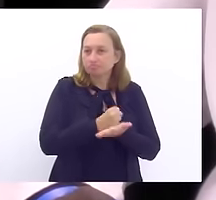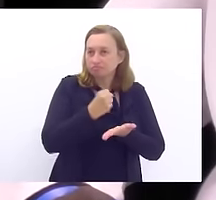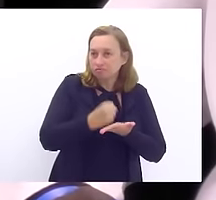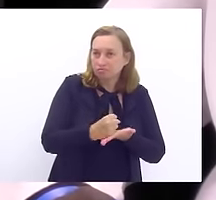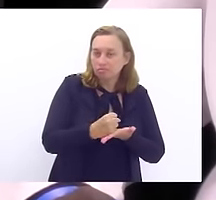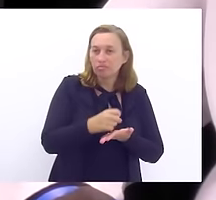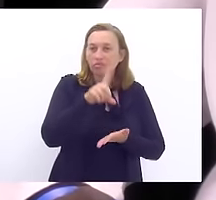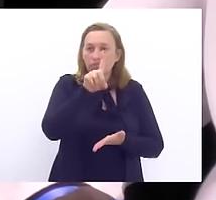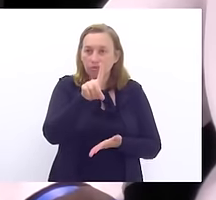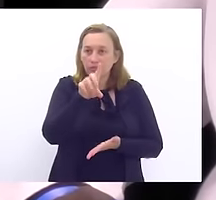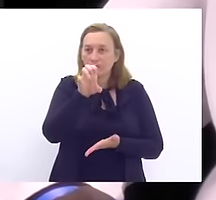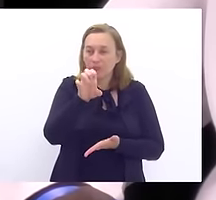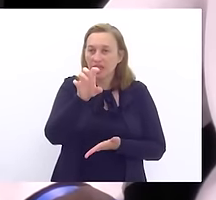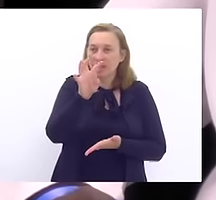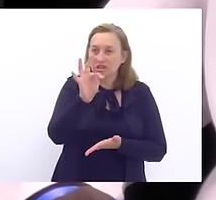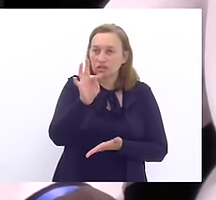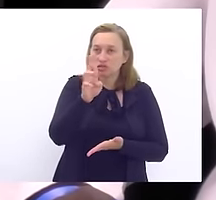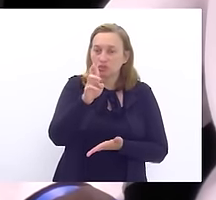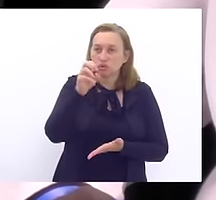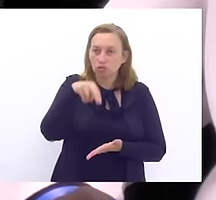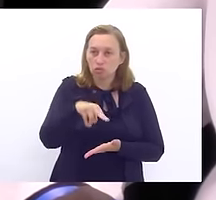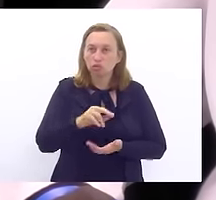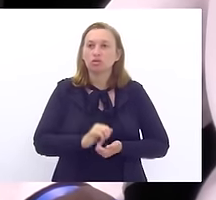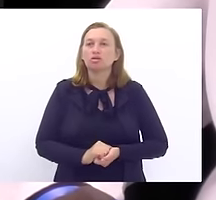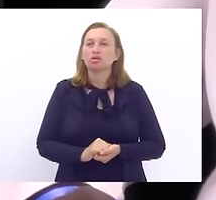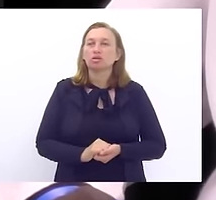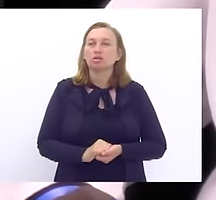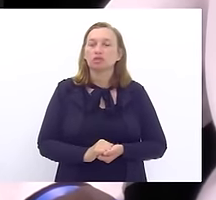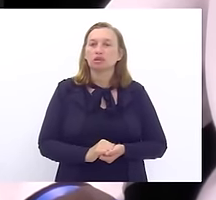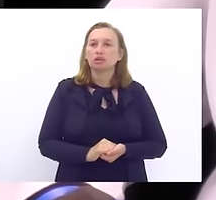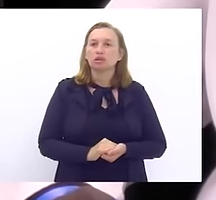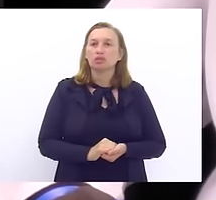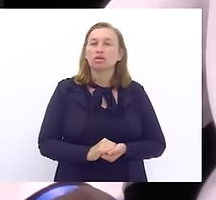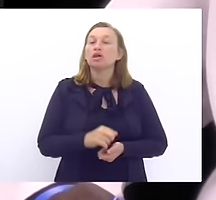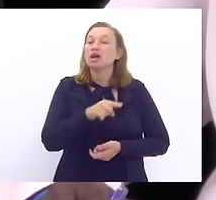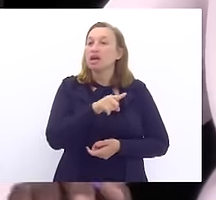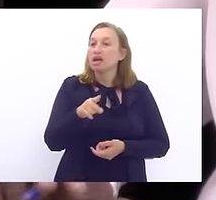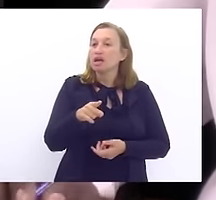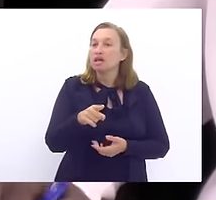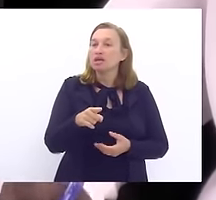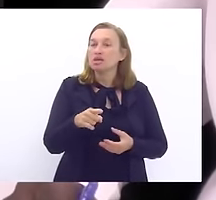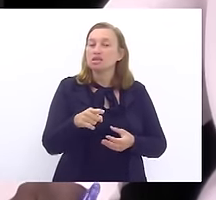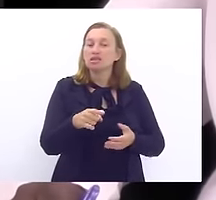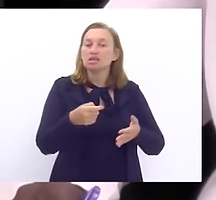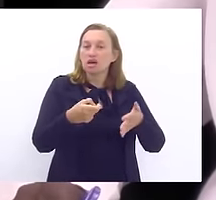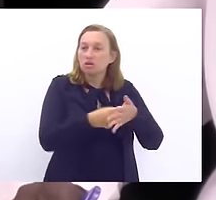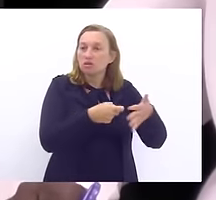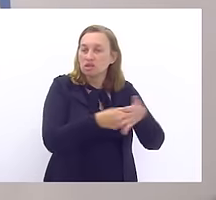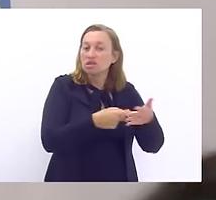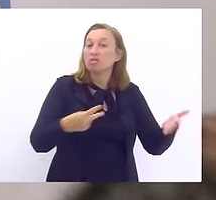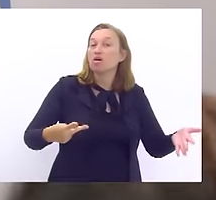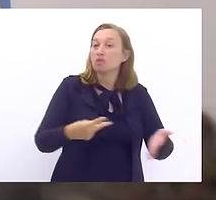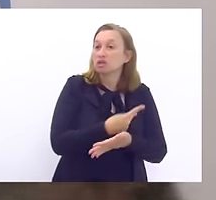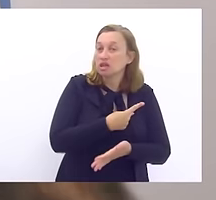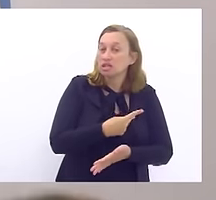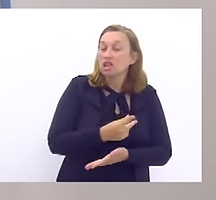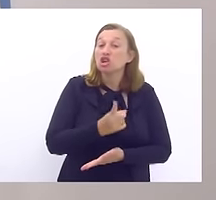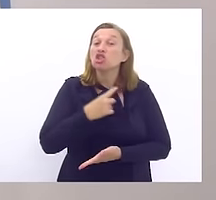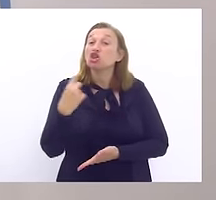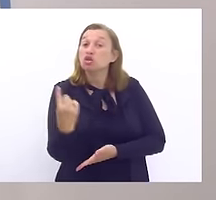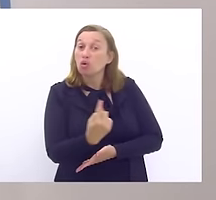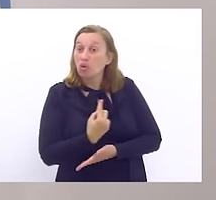com o neto que está fazendo com que essas ocorrências e denúncias aconteça o que